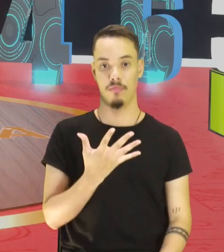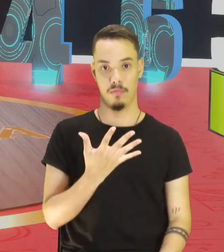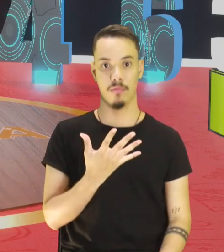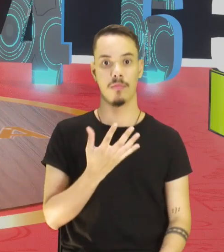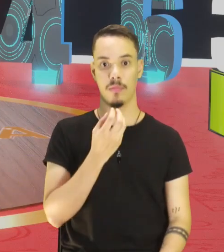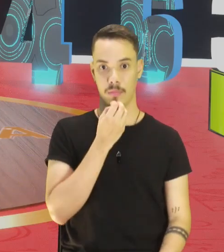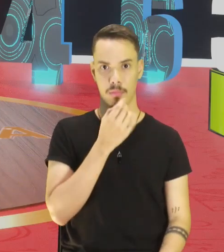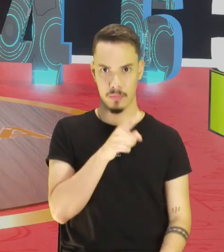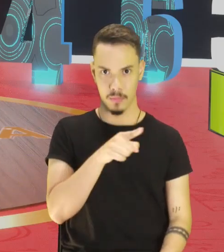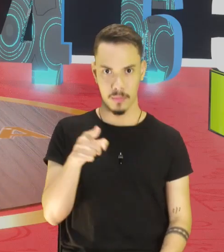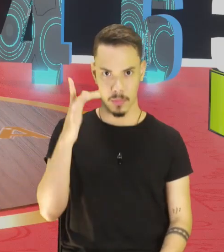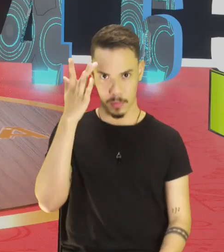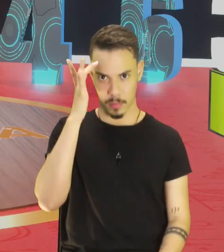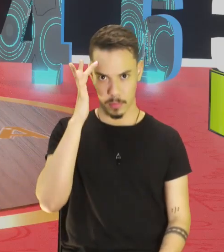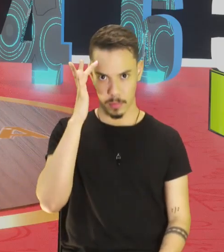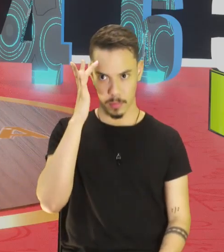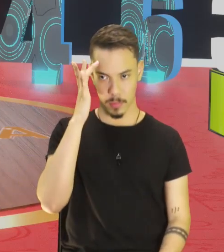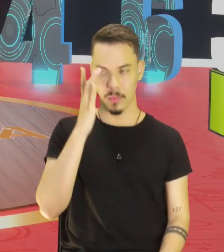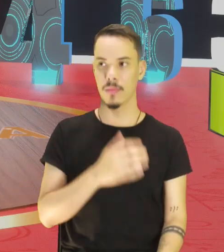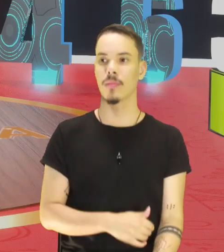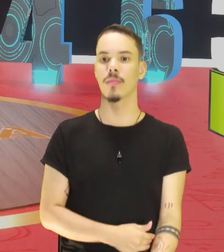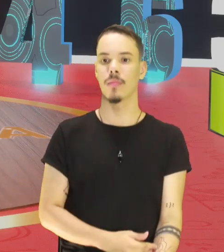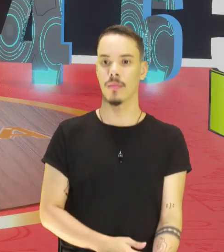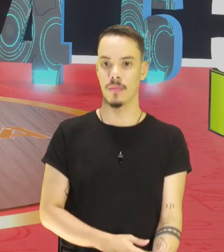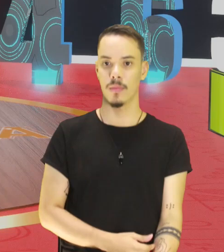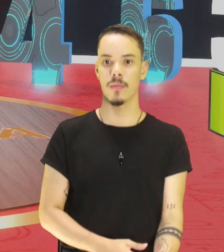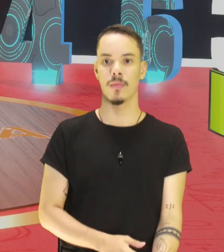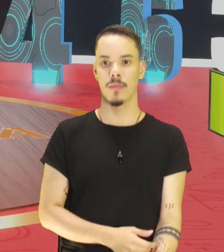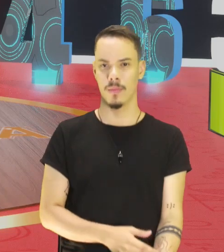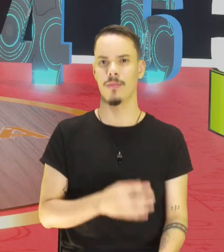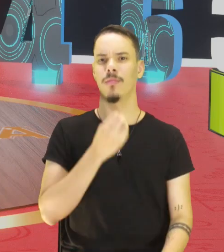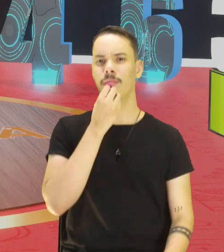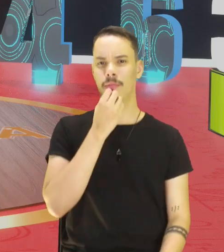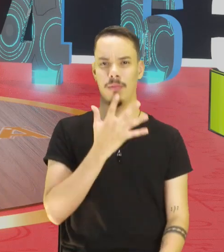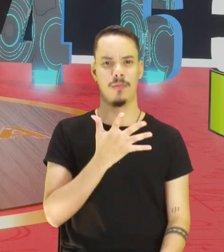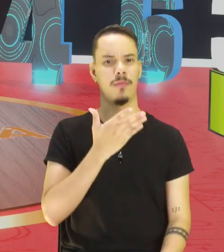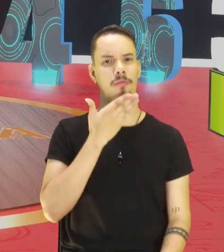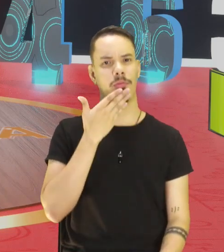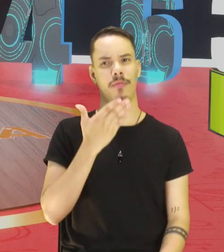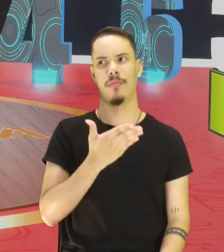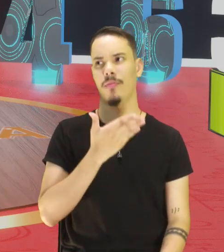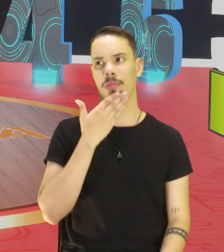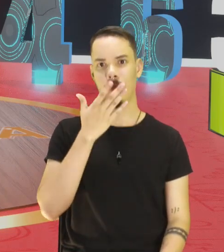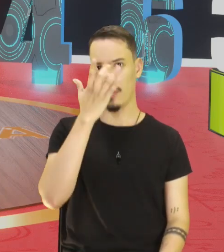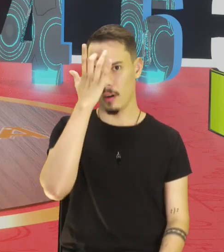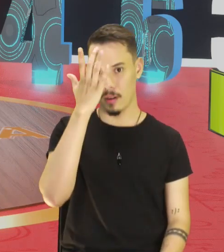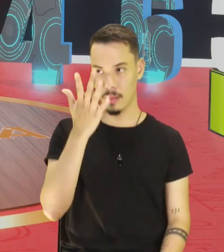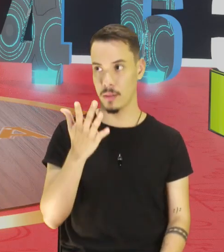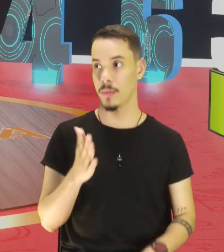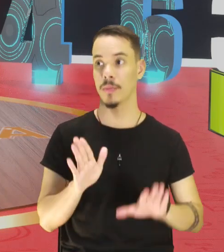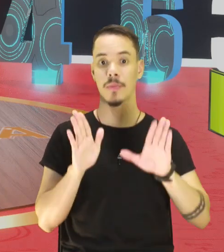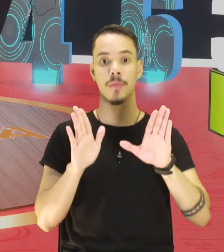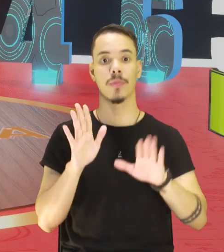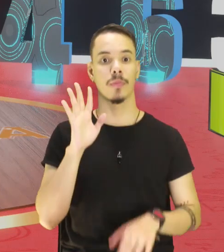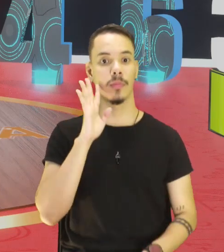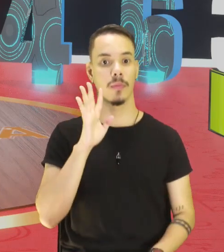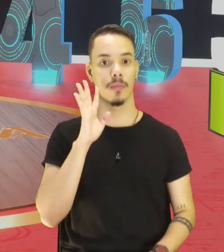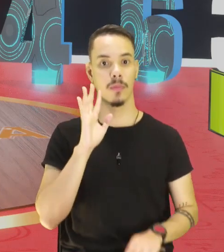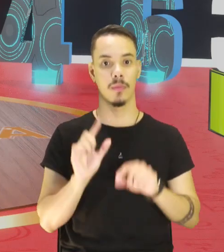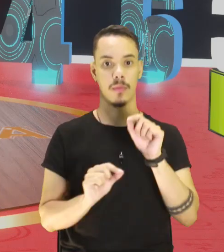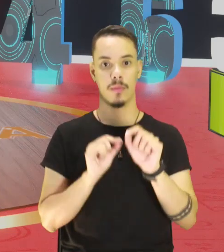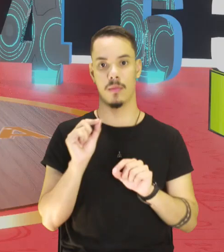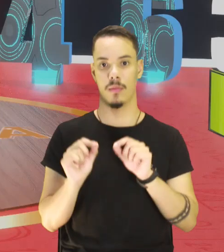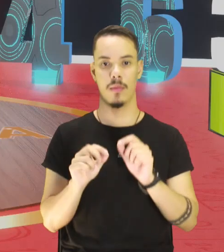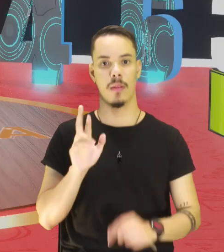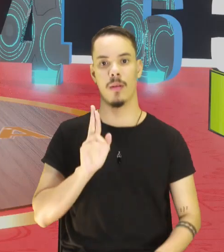tava? O que vocês acharam? Tava suave. E tava muito, tá vendo? Fácil, muito fácil. Né? E o legal é que, assim, não vem com aquela que